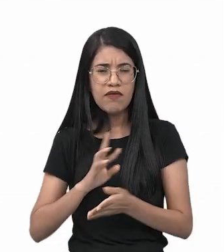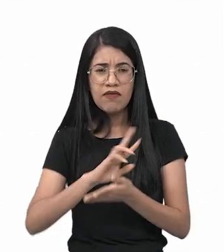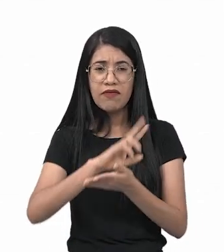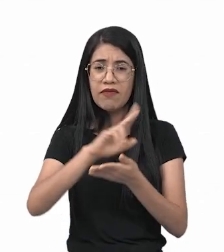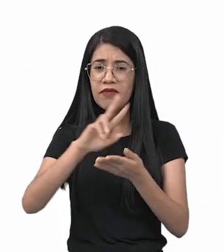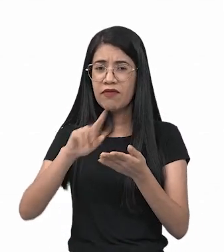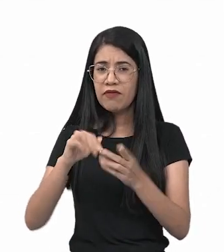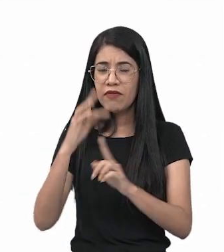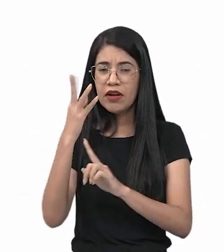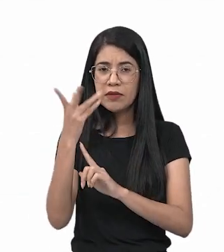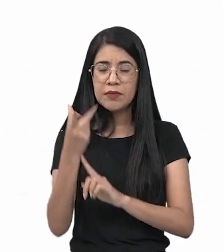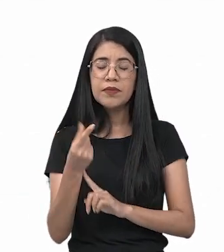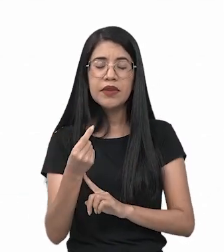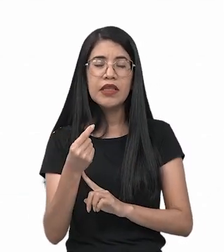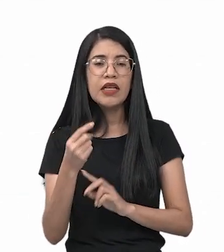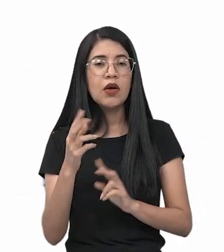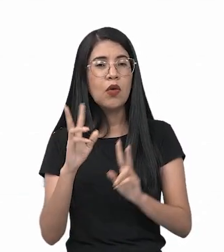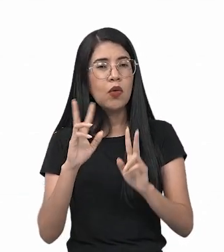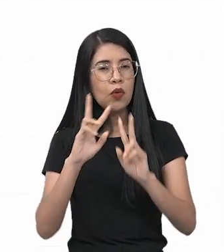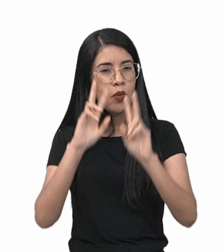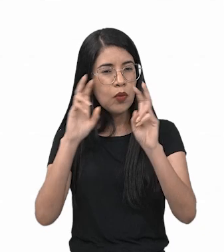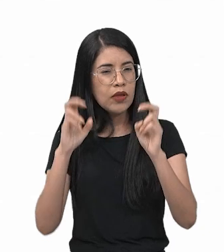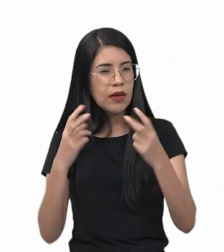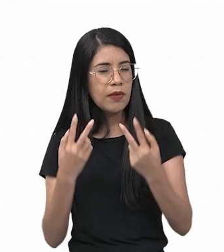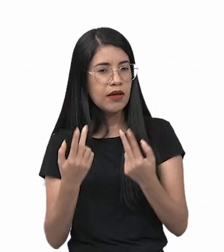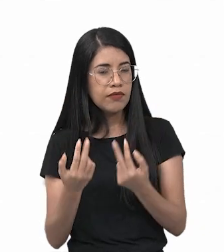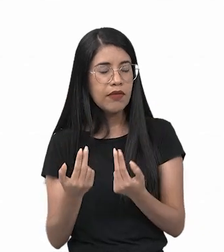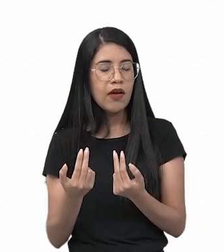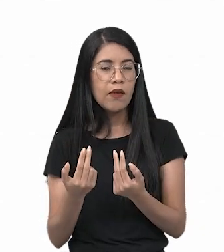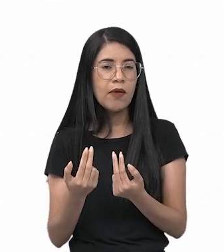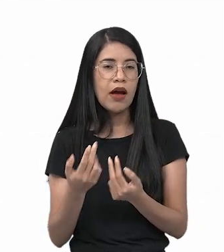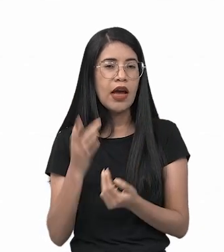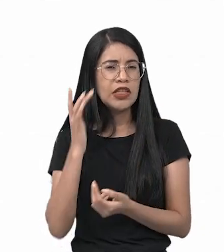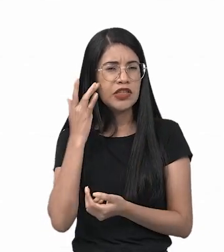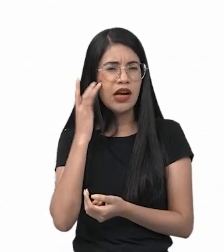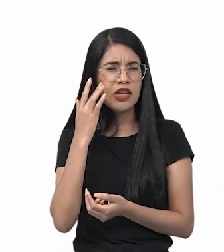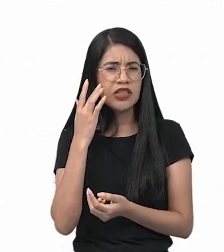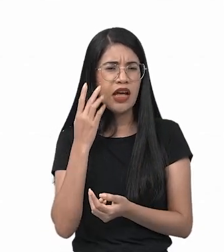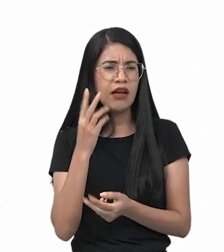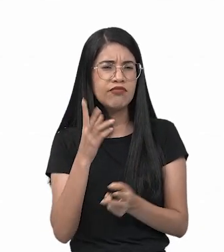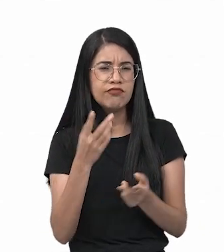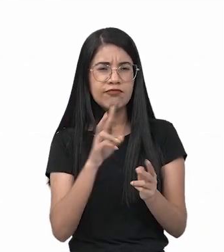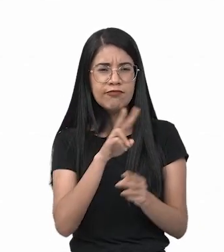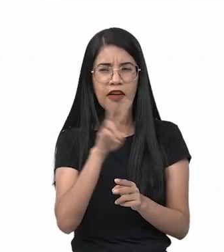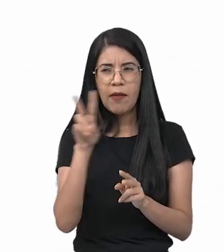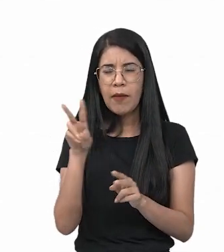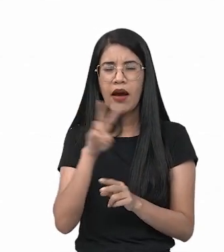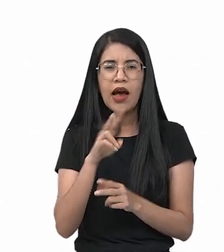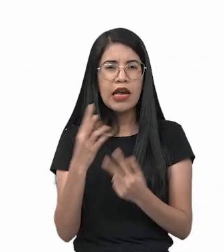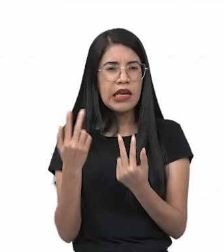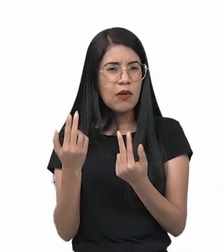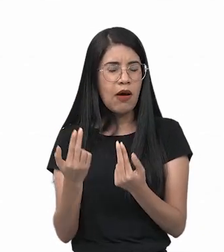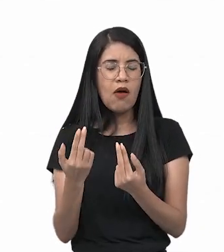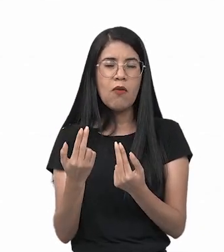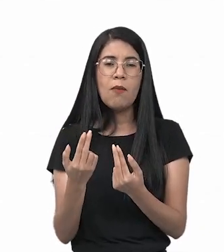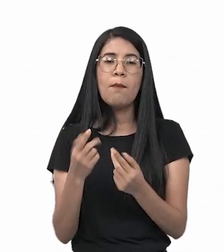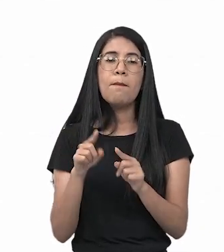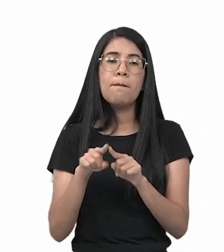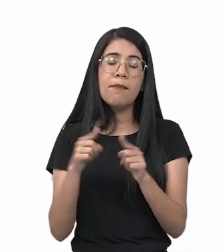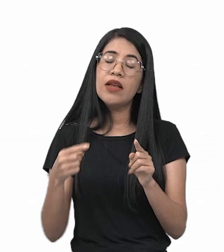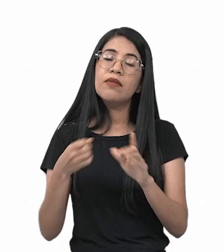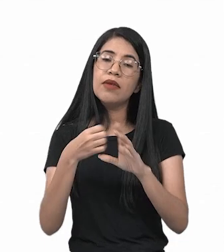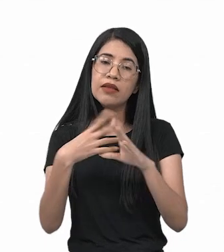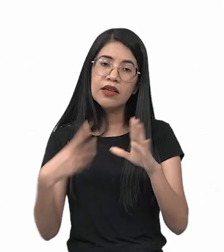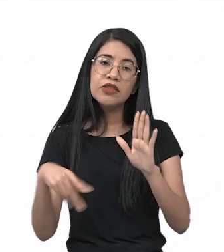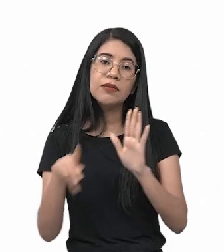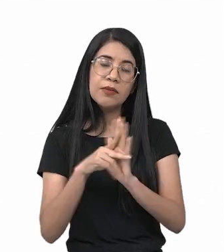todas o mesmo tema. Às vezes a gente pensa até que a gente está vendo a mesma obra. Não. mas é porque é uma característica do movimento